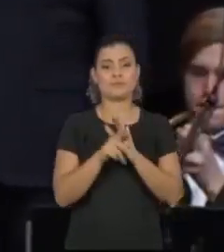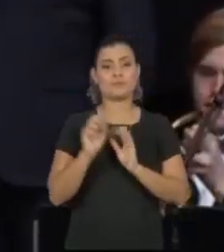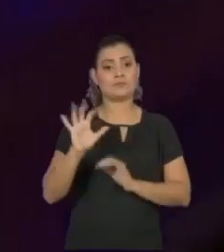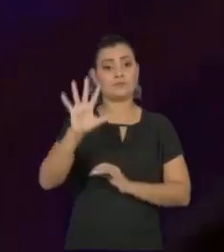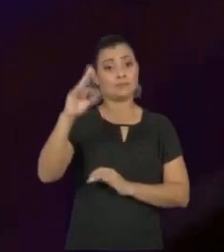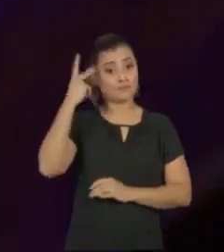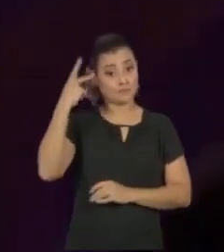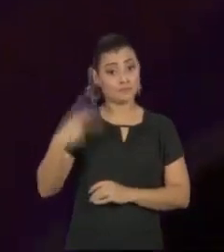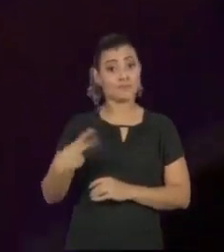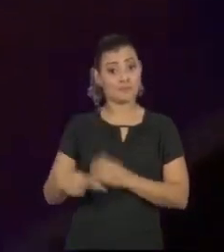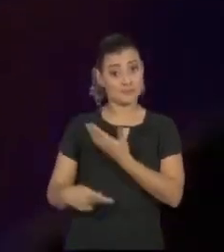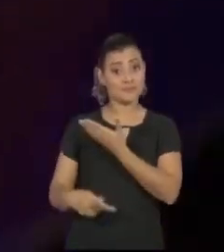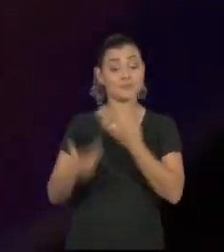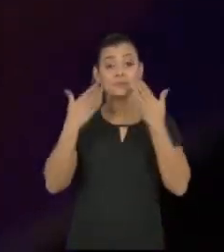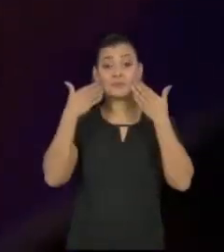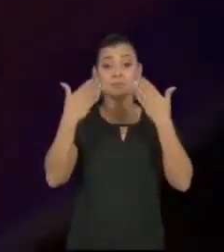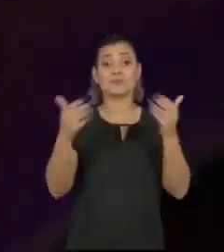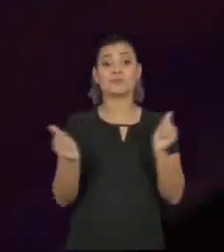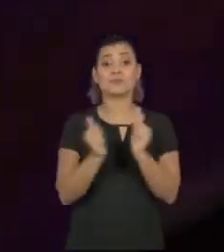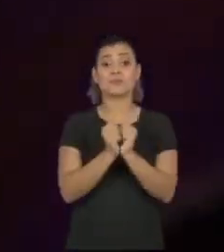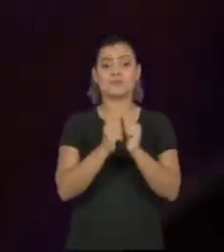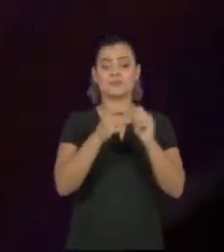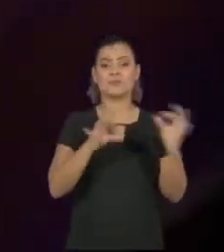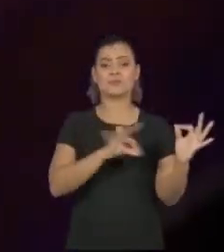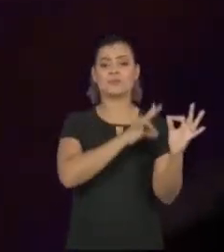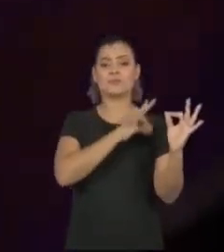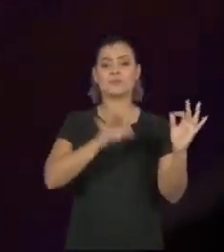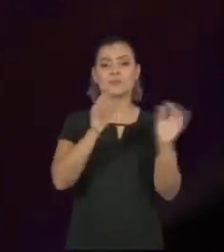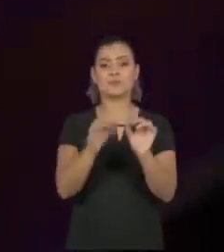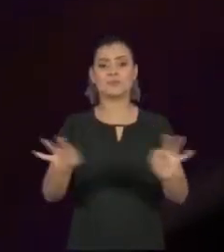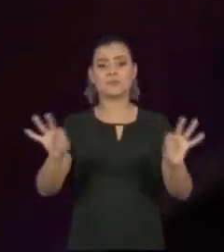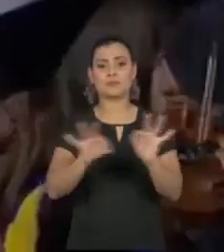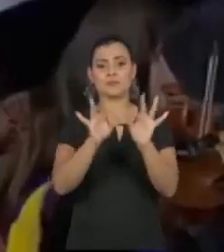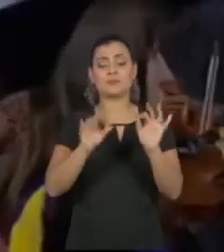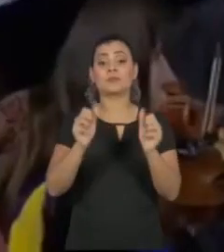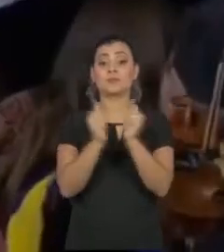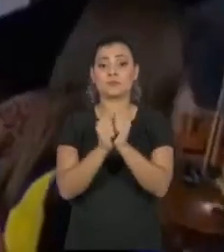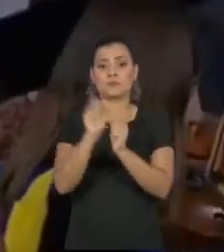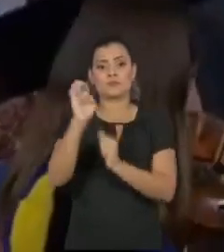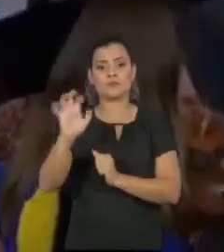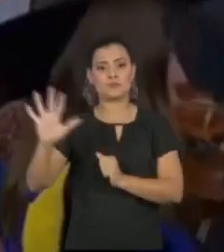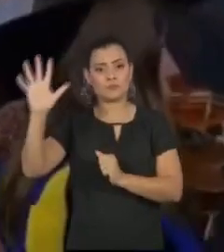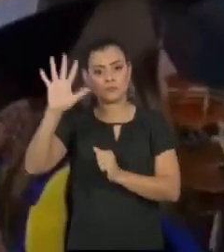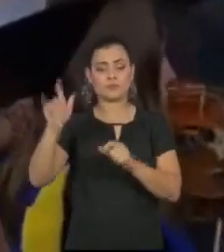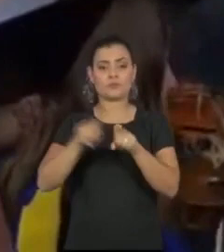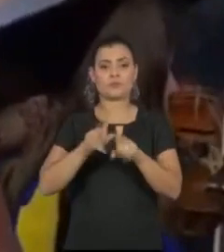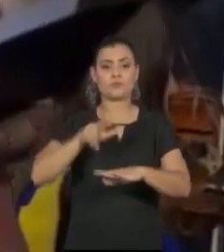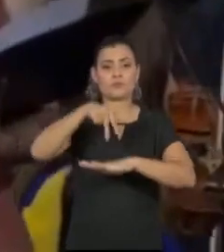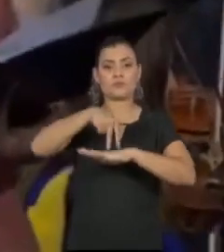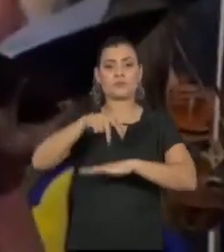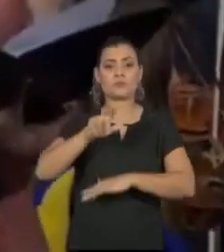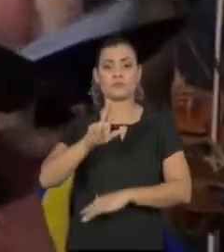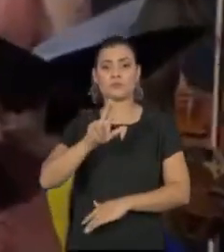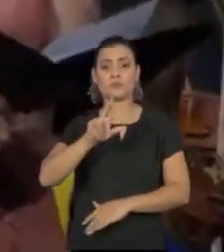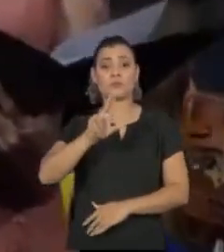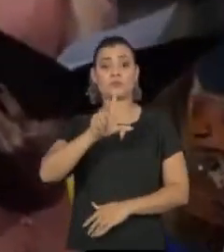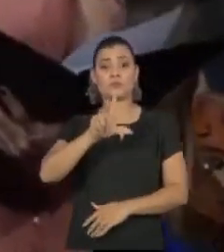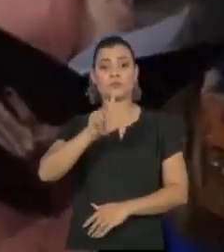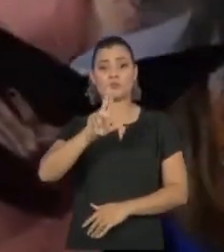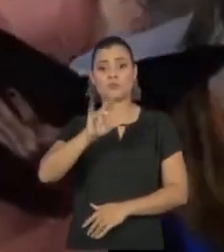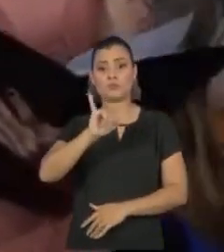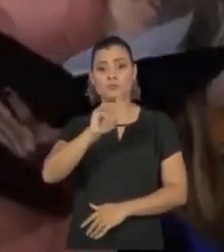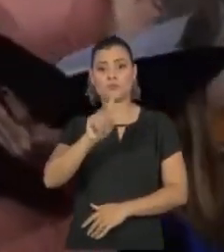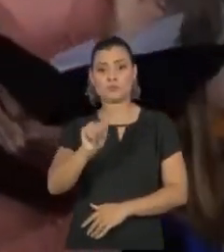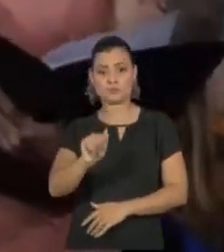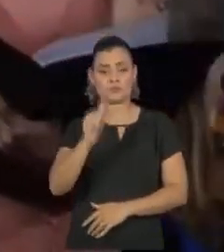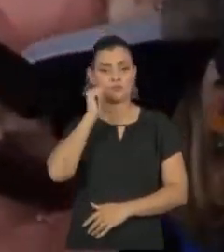São Paulo, que se apresentou junto com a Orquestra Jovem da União Europeia e a solista Luísa Franciscone.